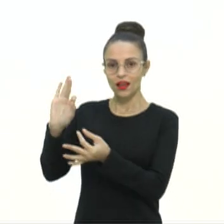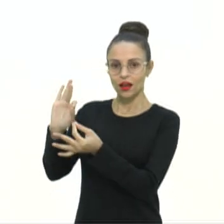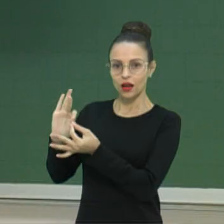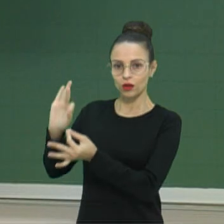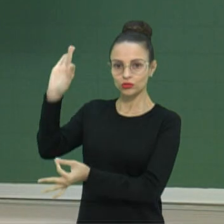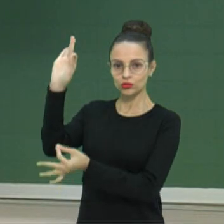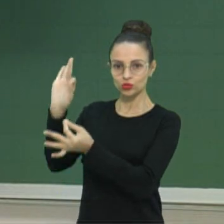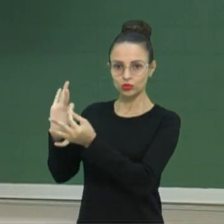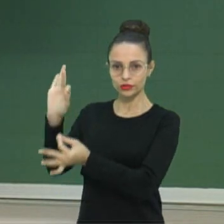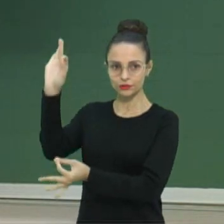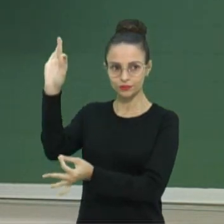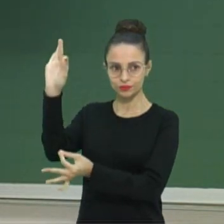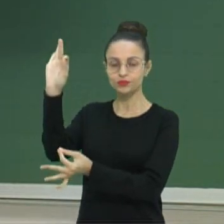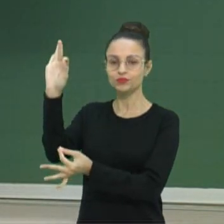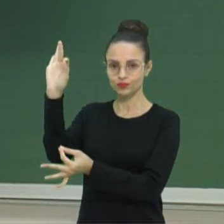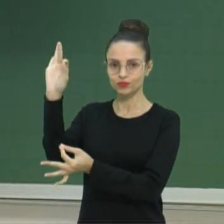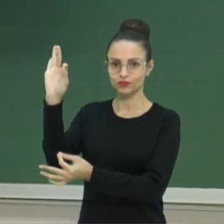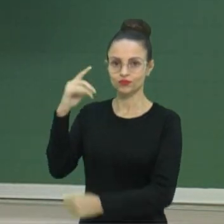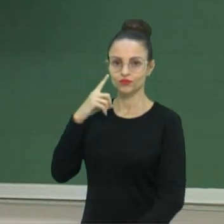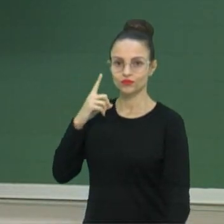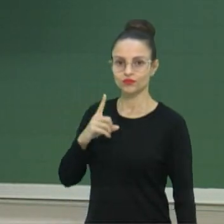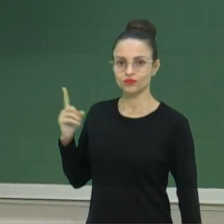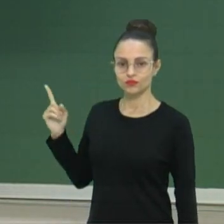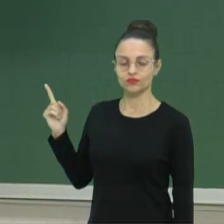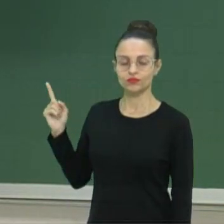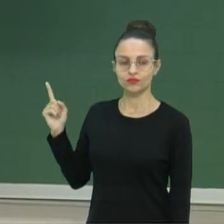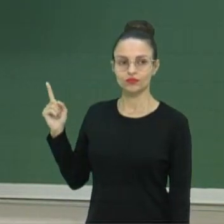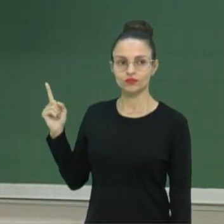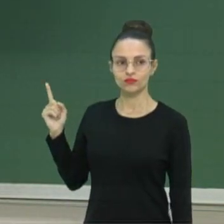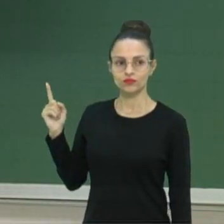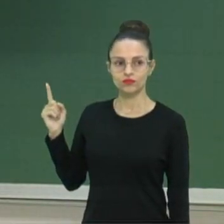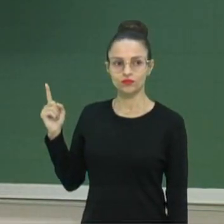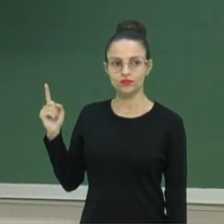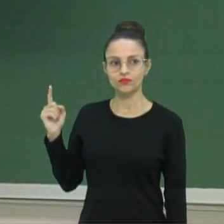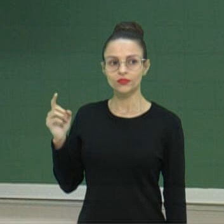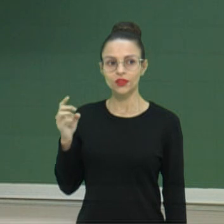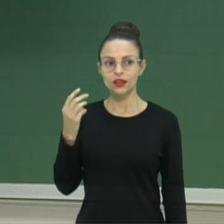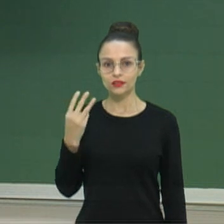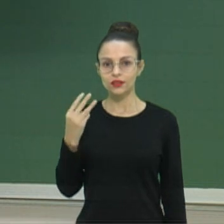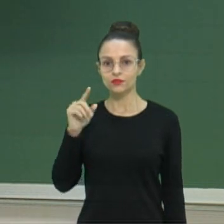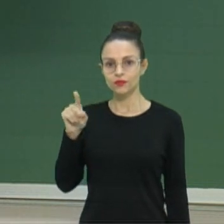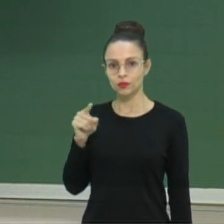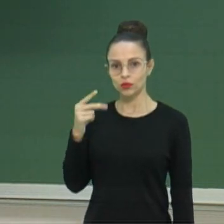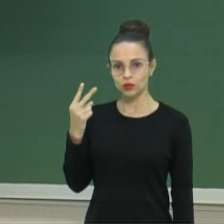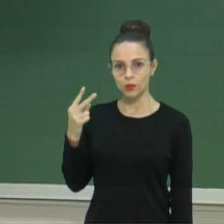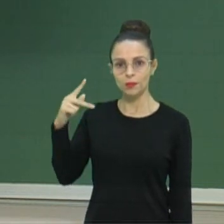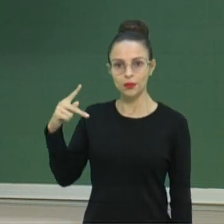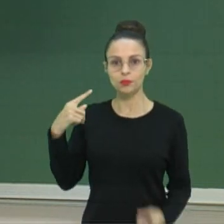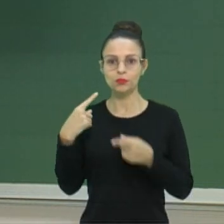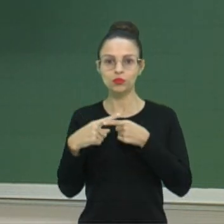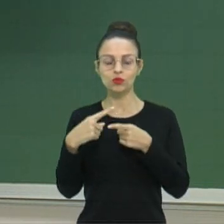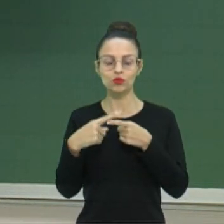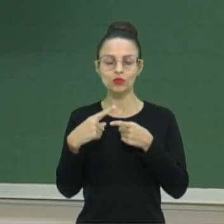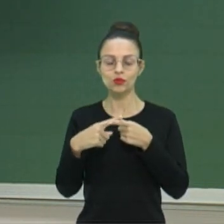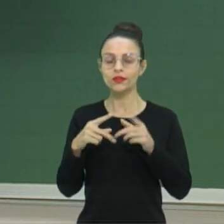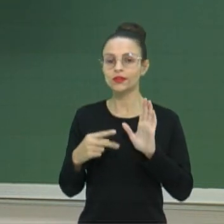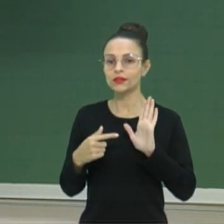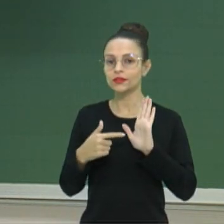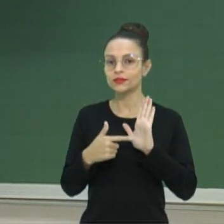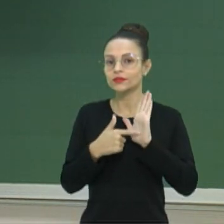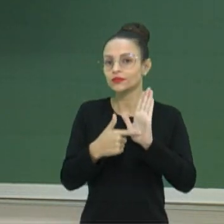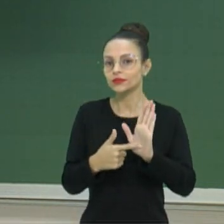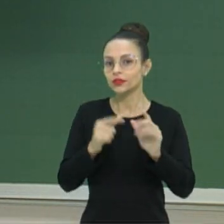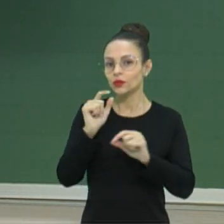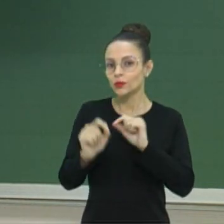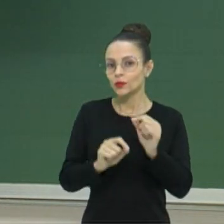nós vamos trabalhar nesse caso, né, será apenas o 3,2. Por quê? Porque ele representa, na verdade,